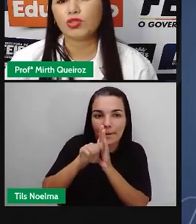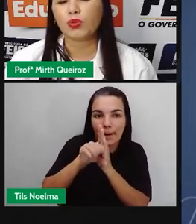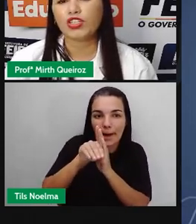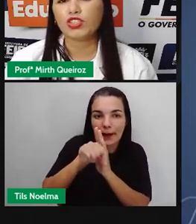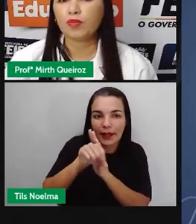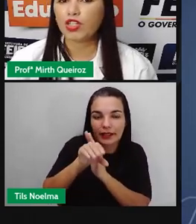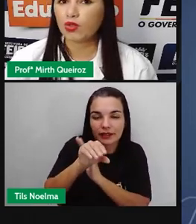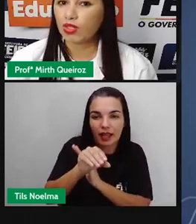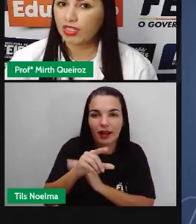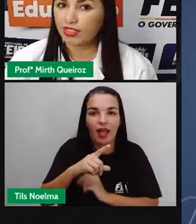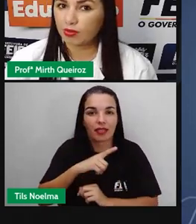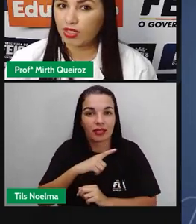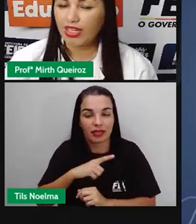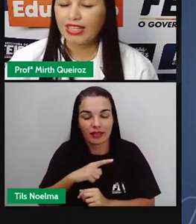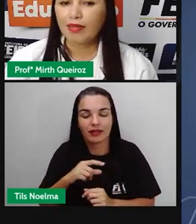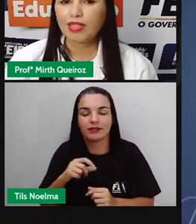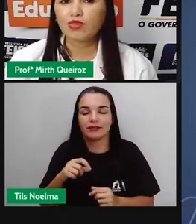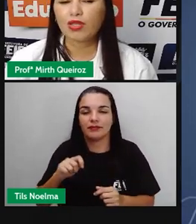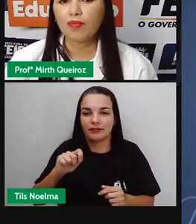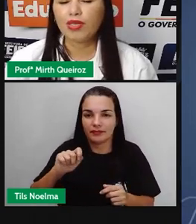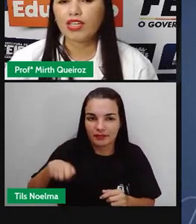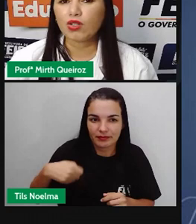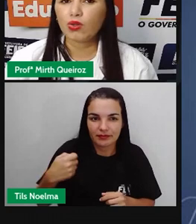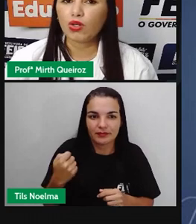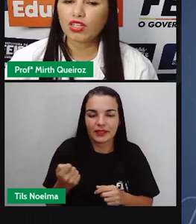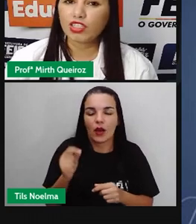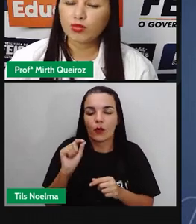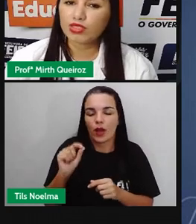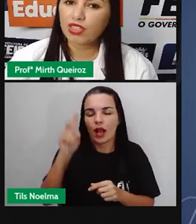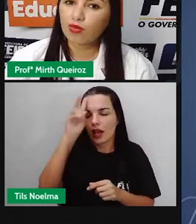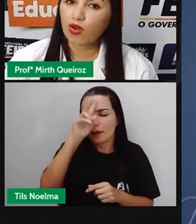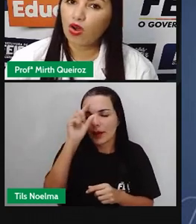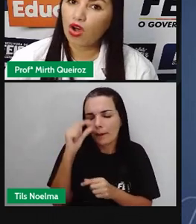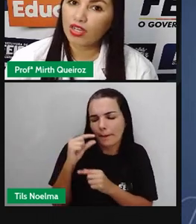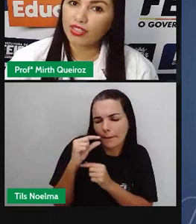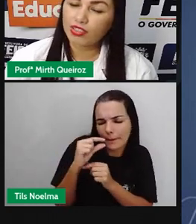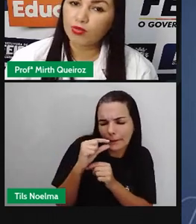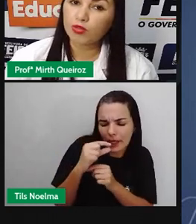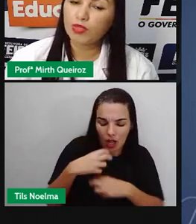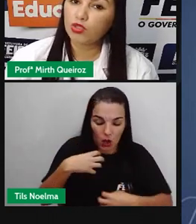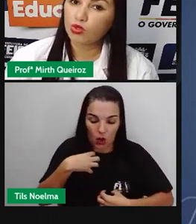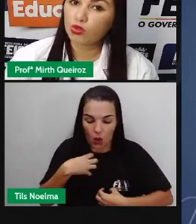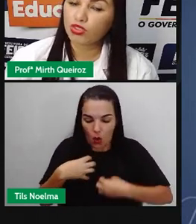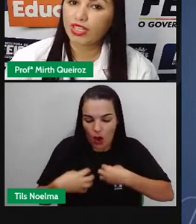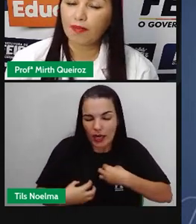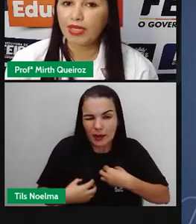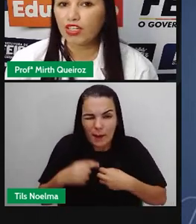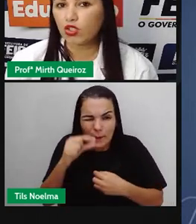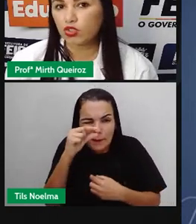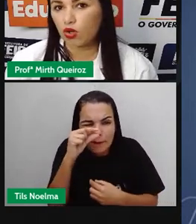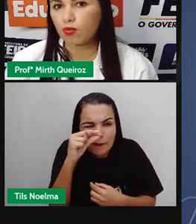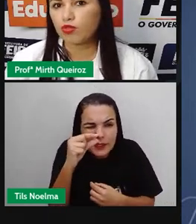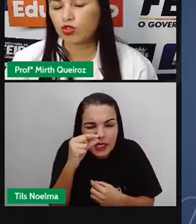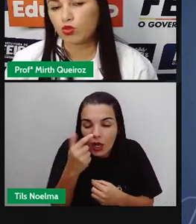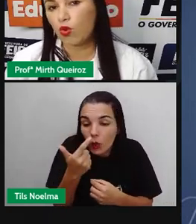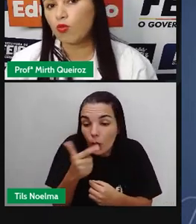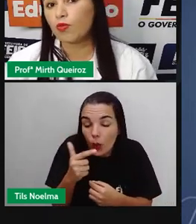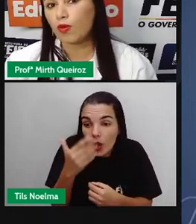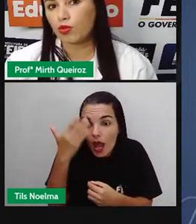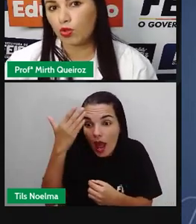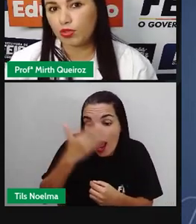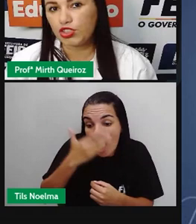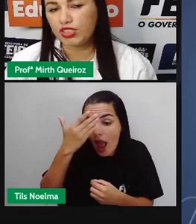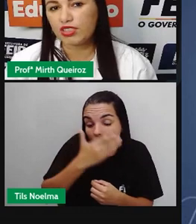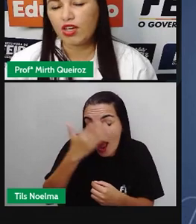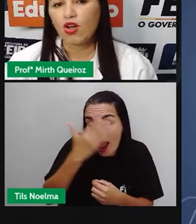que é um tipo aí de microrganismo Lembrando que microrganismos são organismos minúsculos microscópio